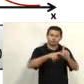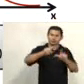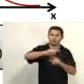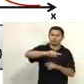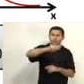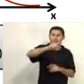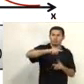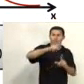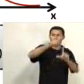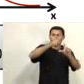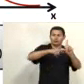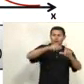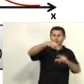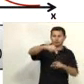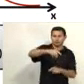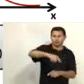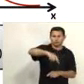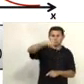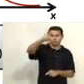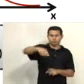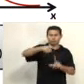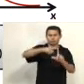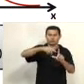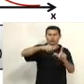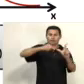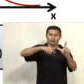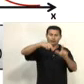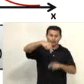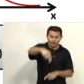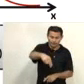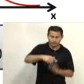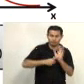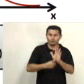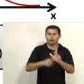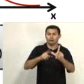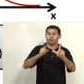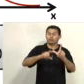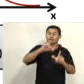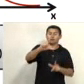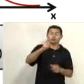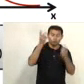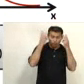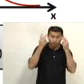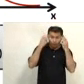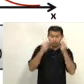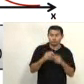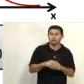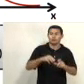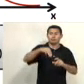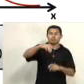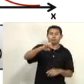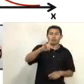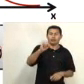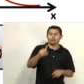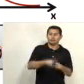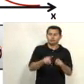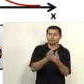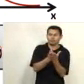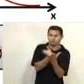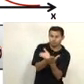representada então por N de distribuição normal, N maiúsculo de normal, média e